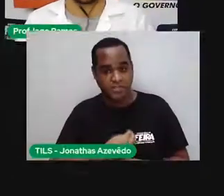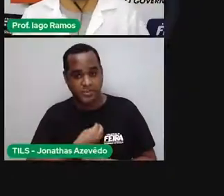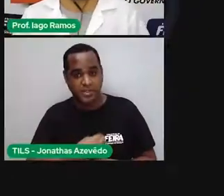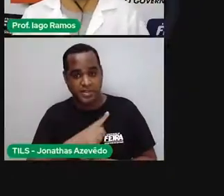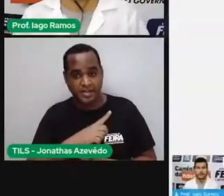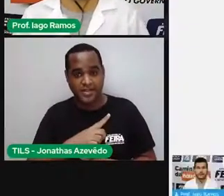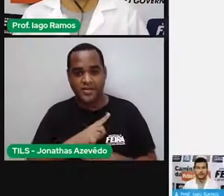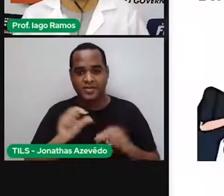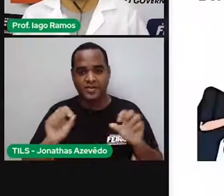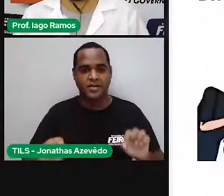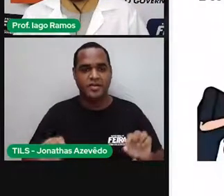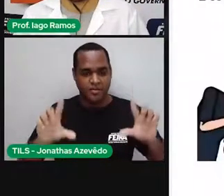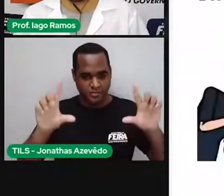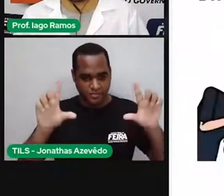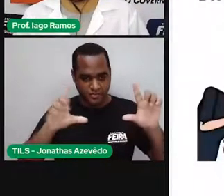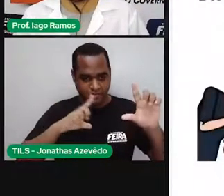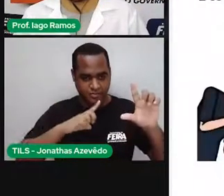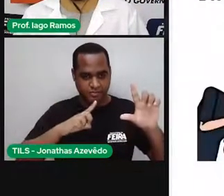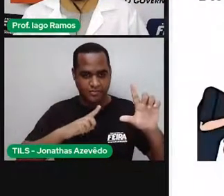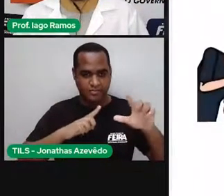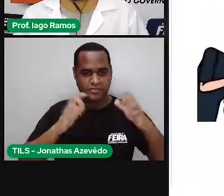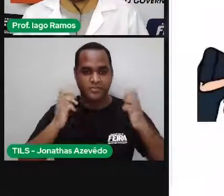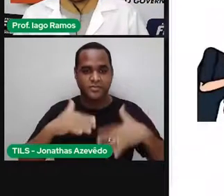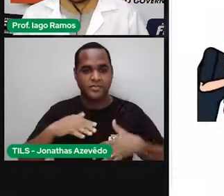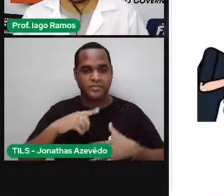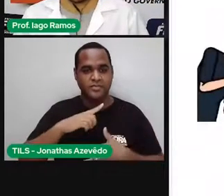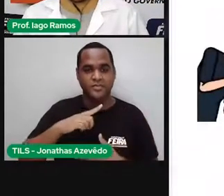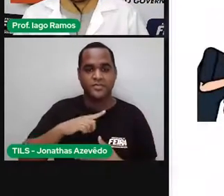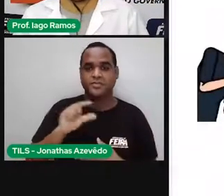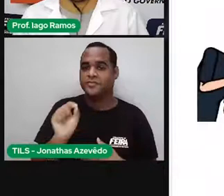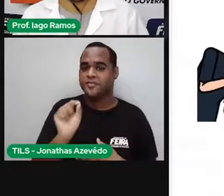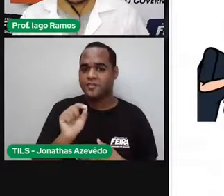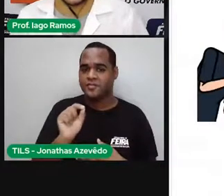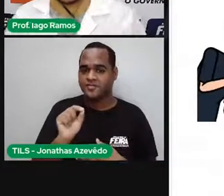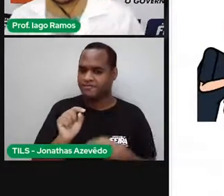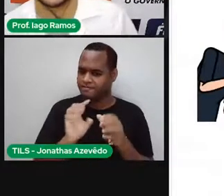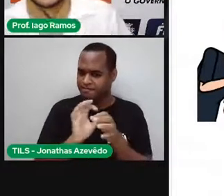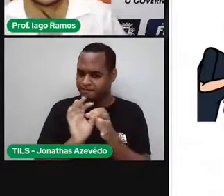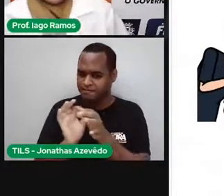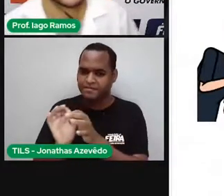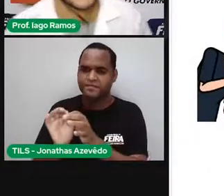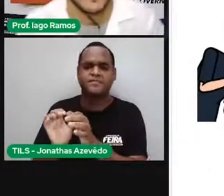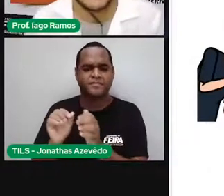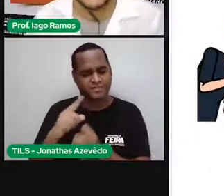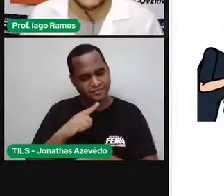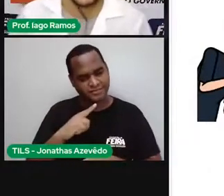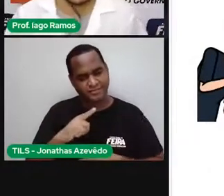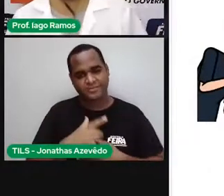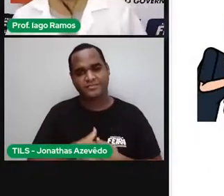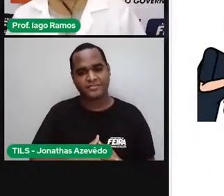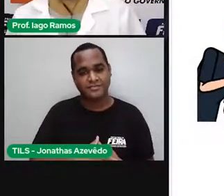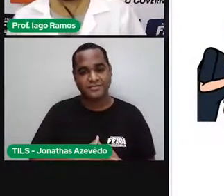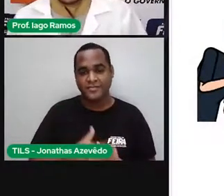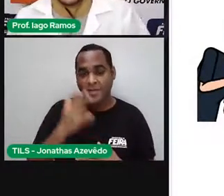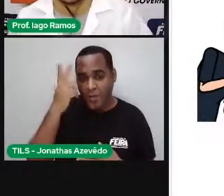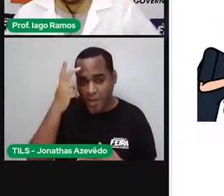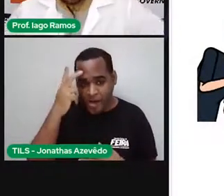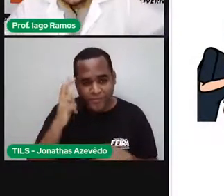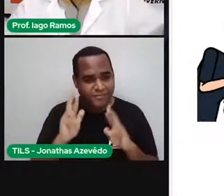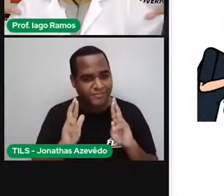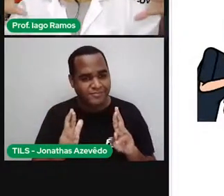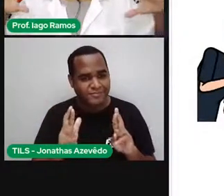quadro à nossa disposição e olha só ele já tá aí tá tranquilo